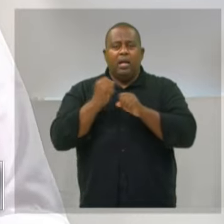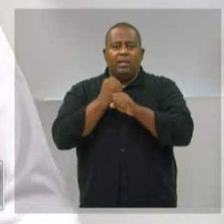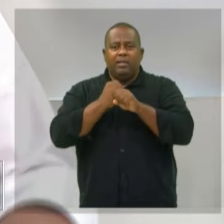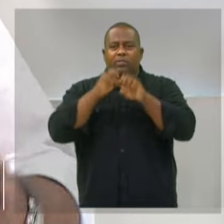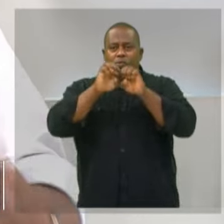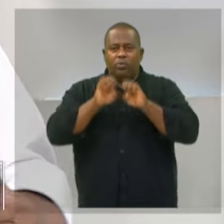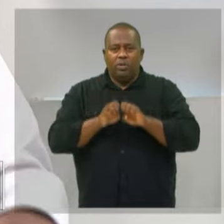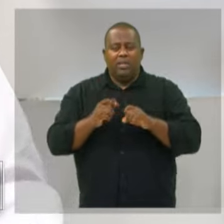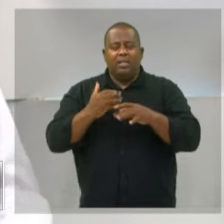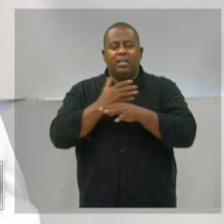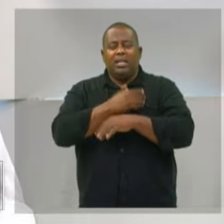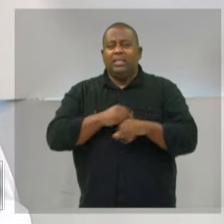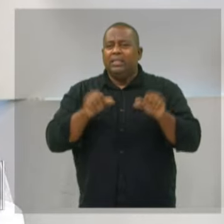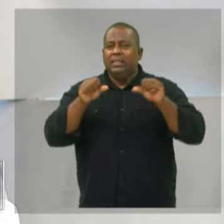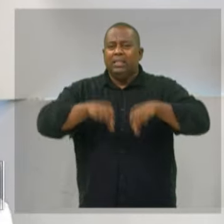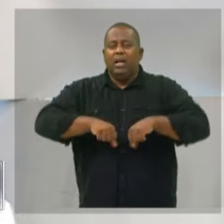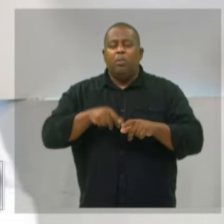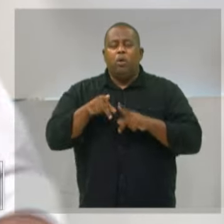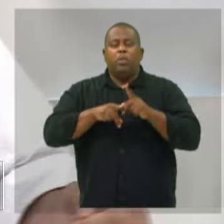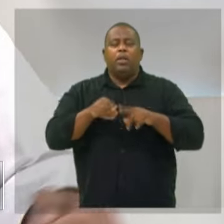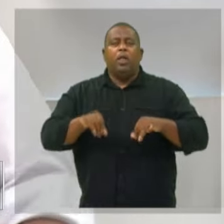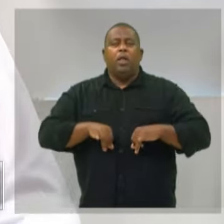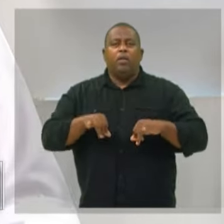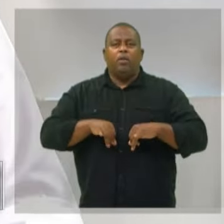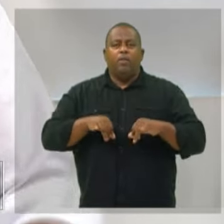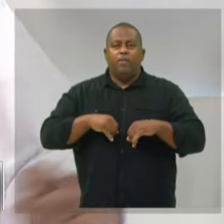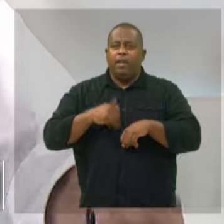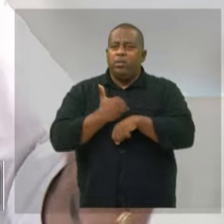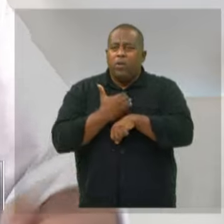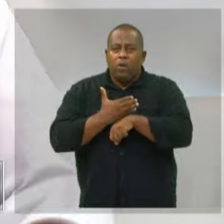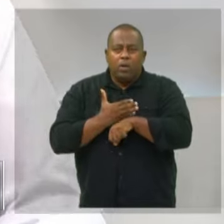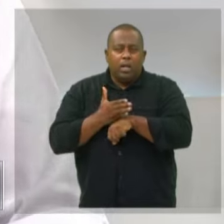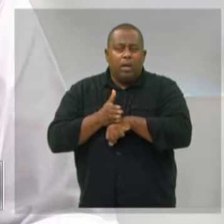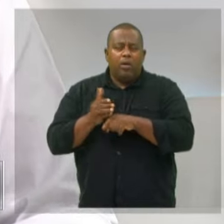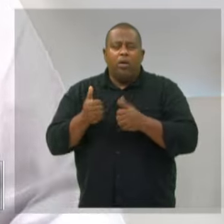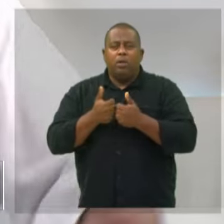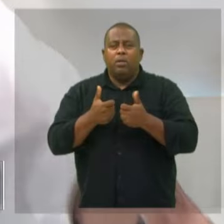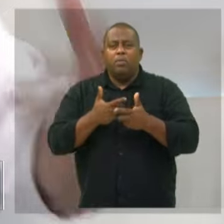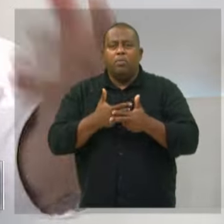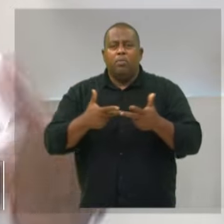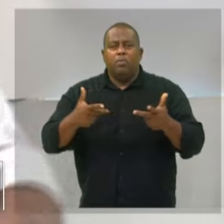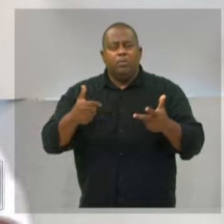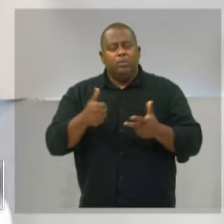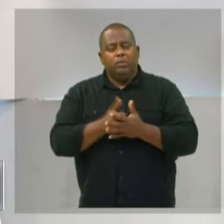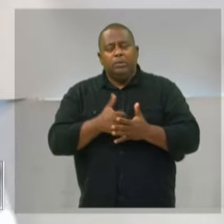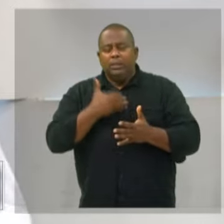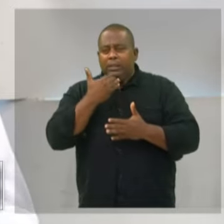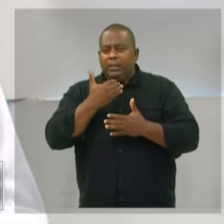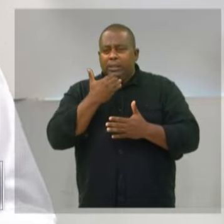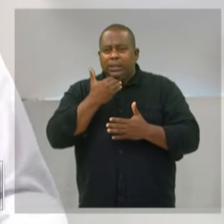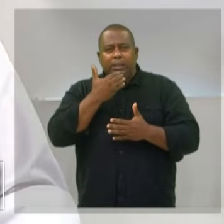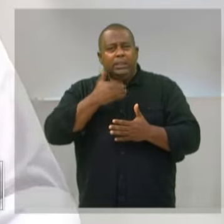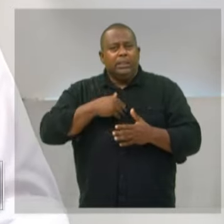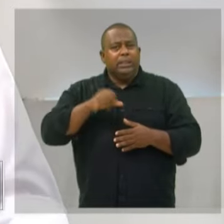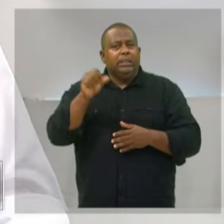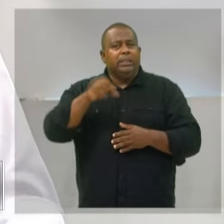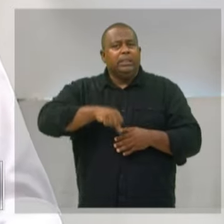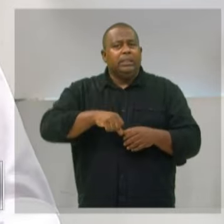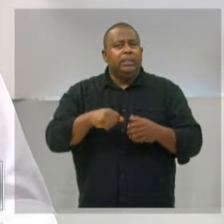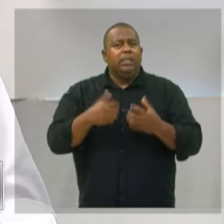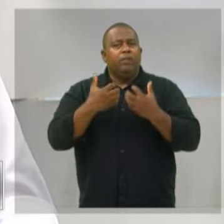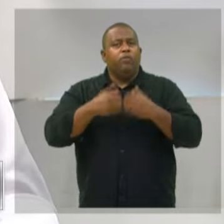a população vive sofrendo a todo instante toda hora com transporte público que não funciona com a cidade que não funciona n nesse